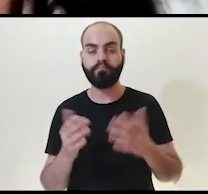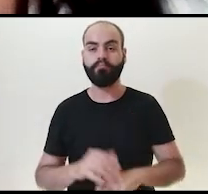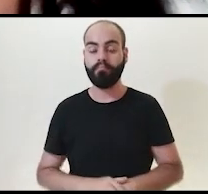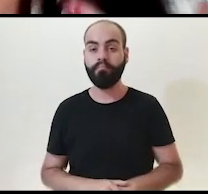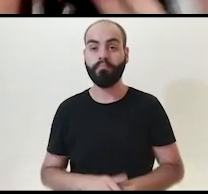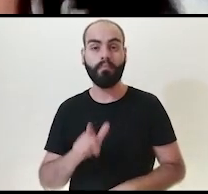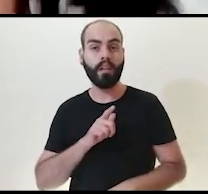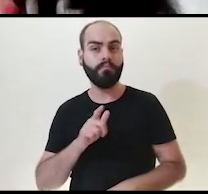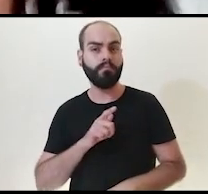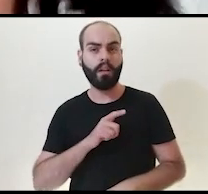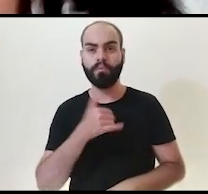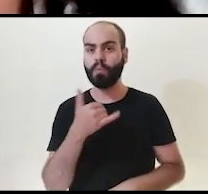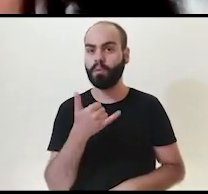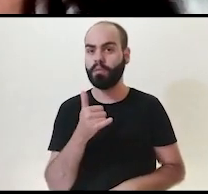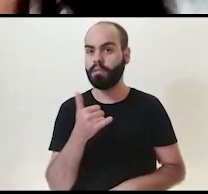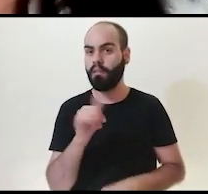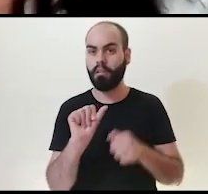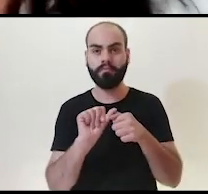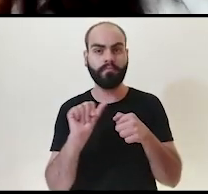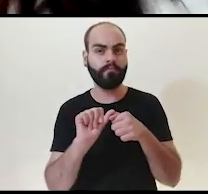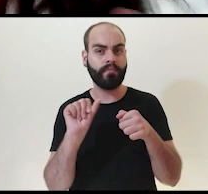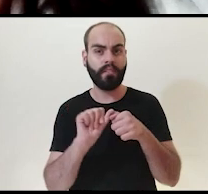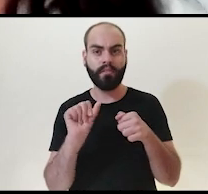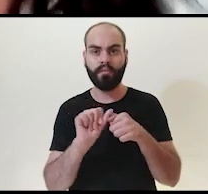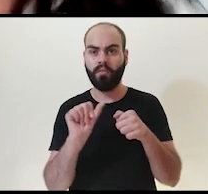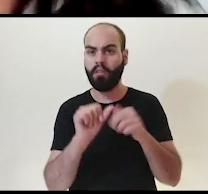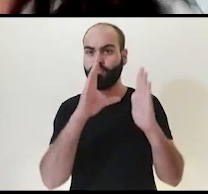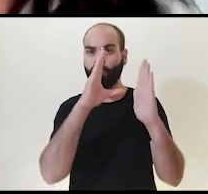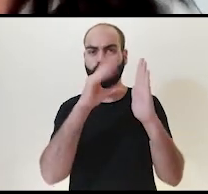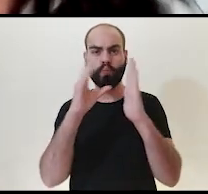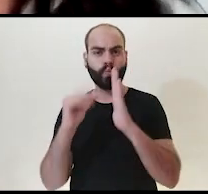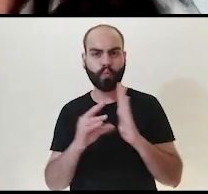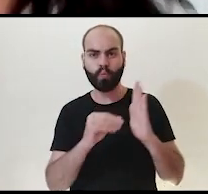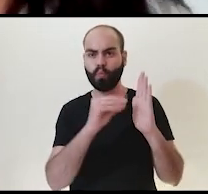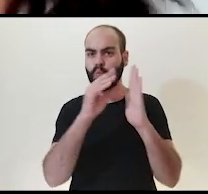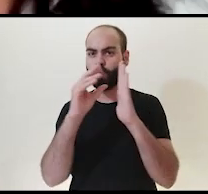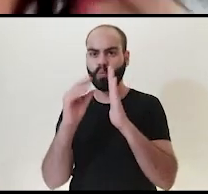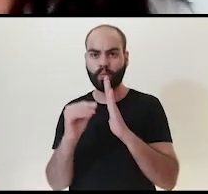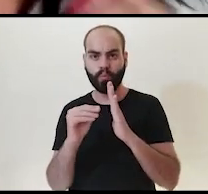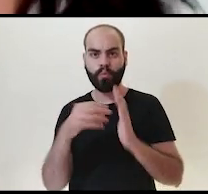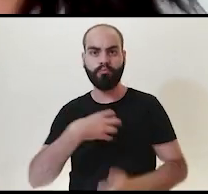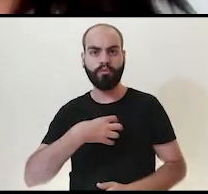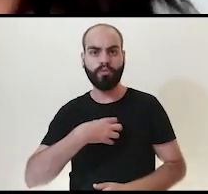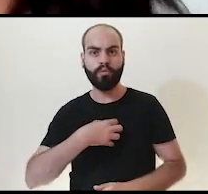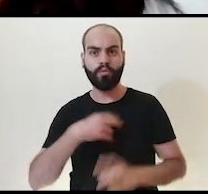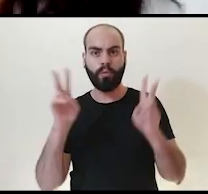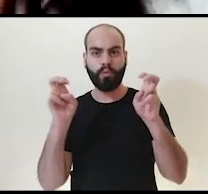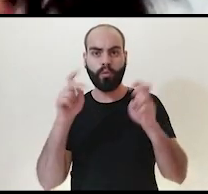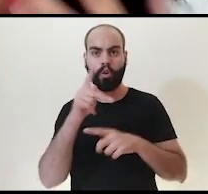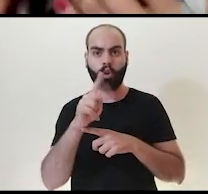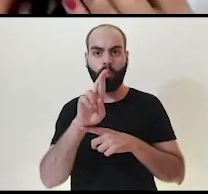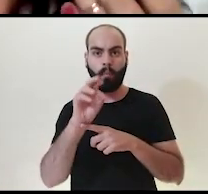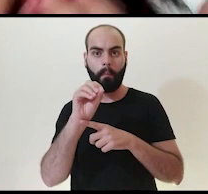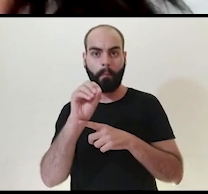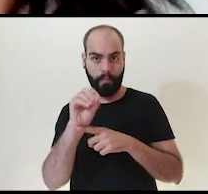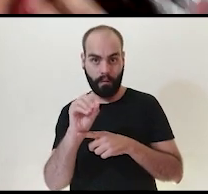Não, pessoal. tem celulares que fazem captação de imagens no modo Pro, né? Que a gente chama de modo Pro,